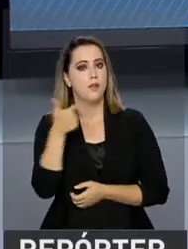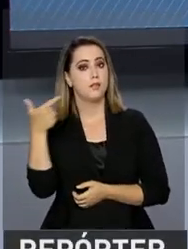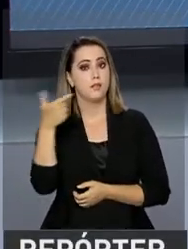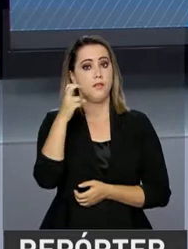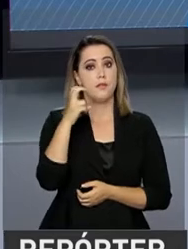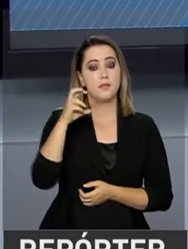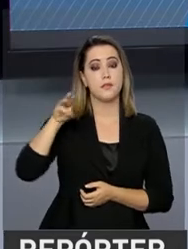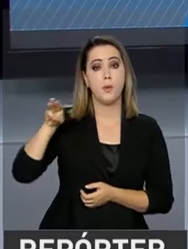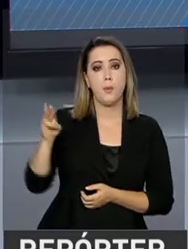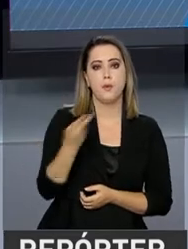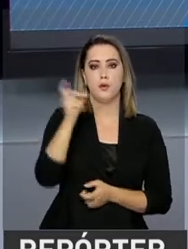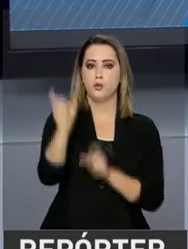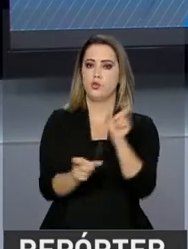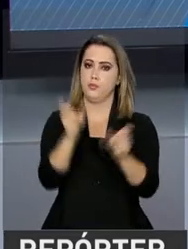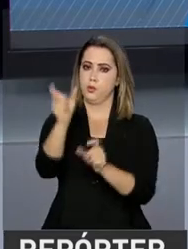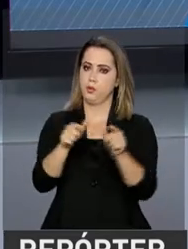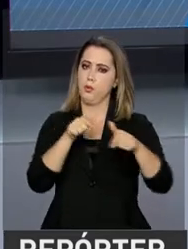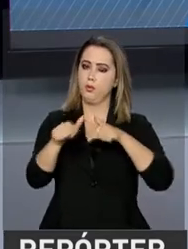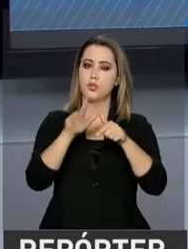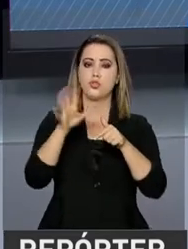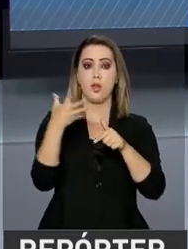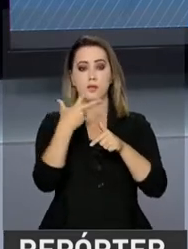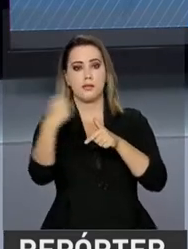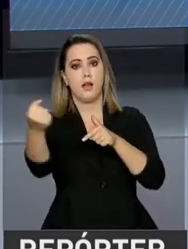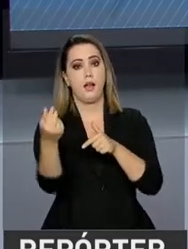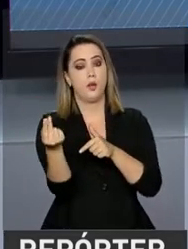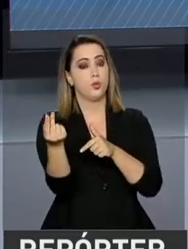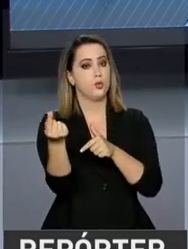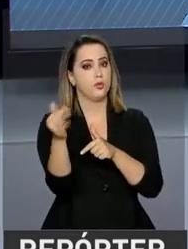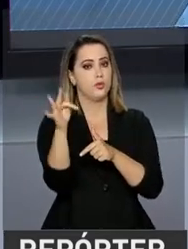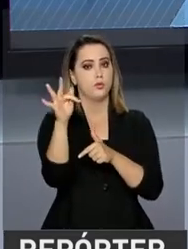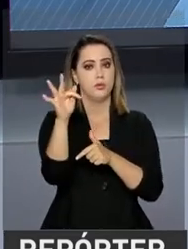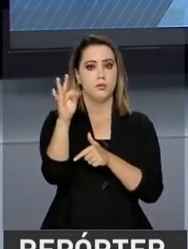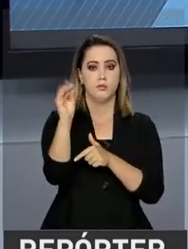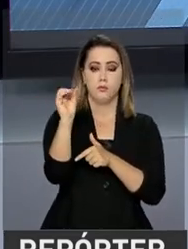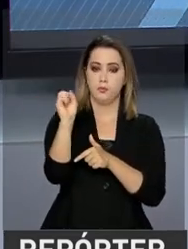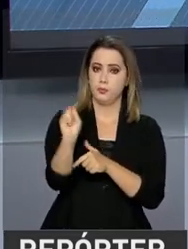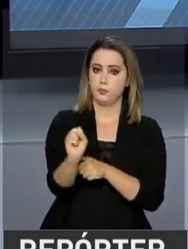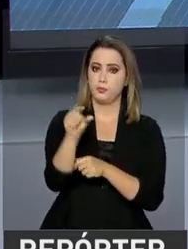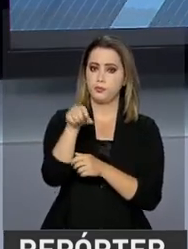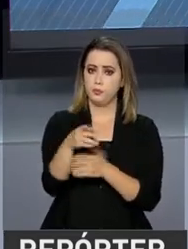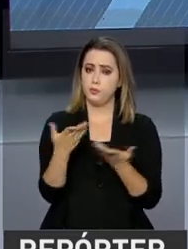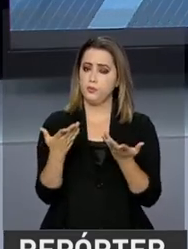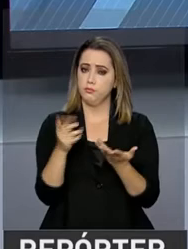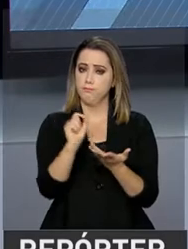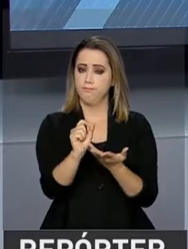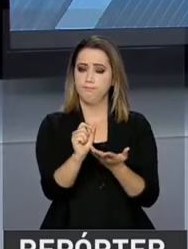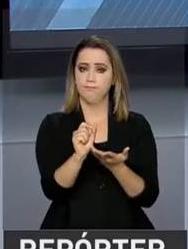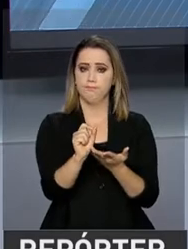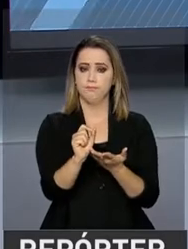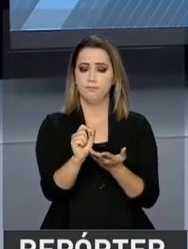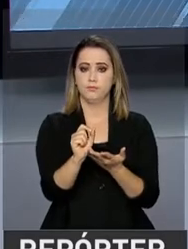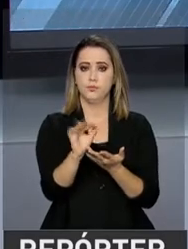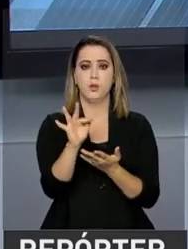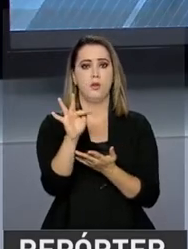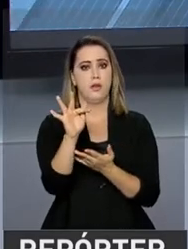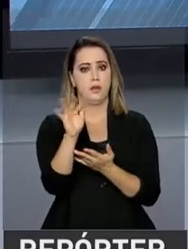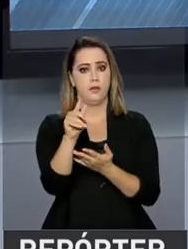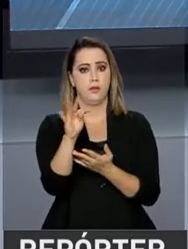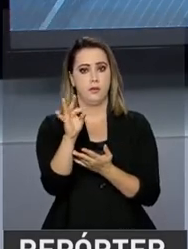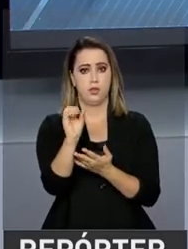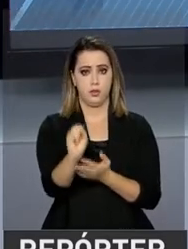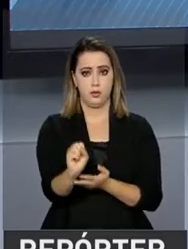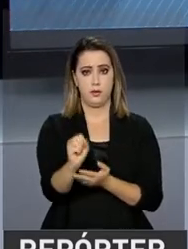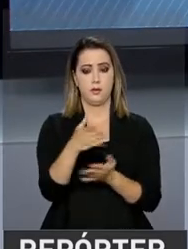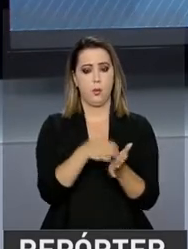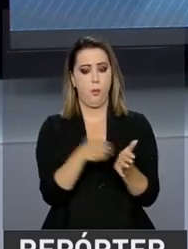25 milhões de trabalhadores já retiraram o dinheiro referente às contas inativas do fundo de garantia do tempo de serviço